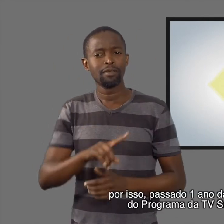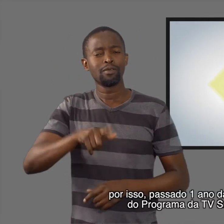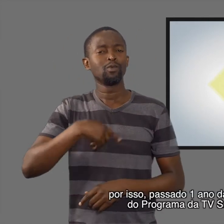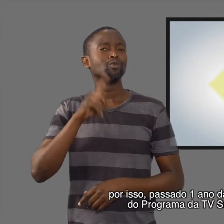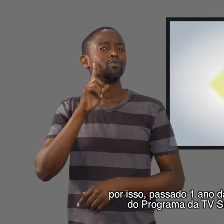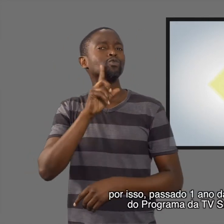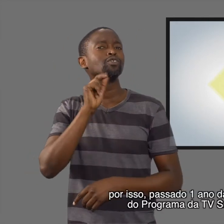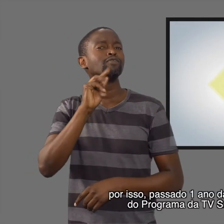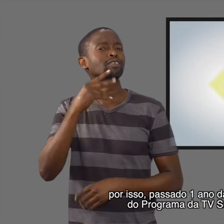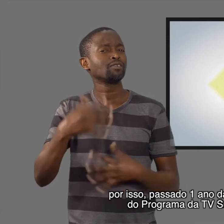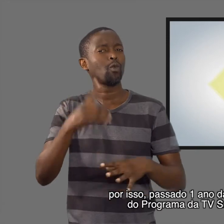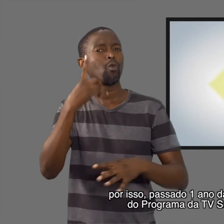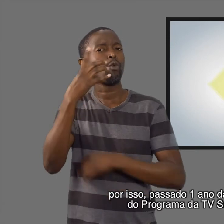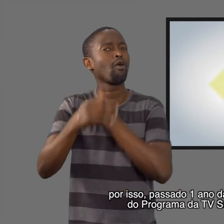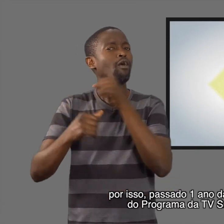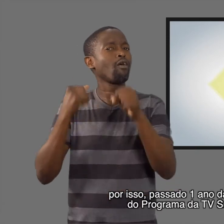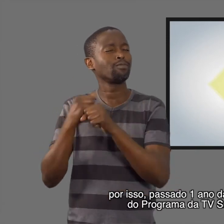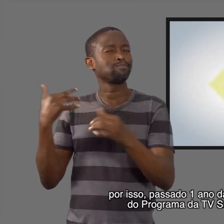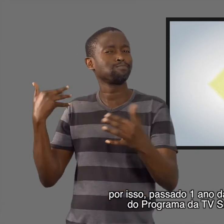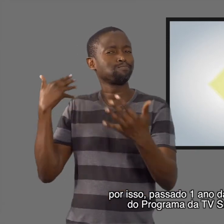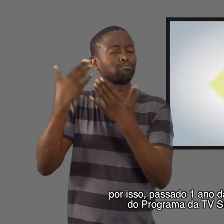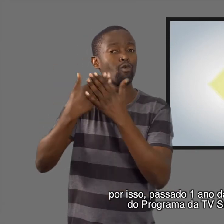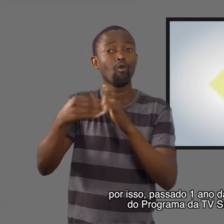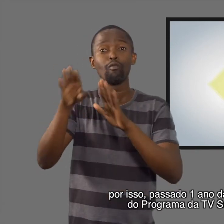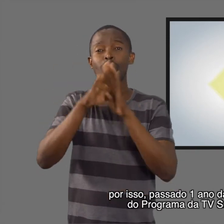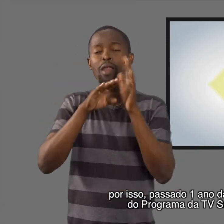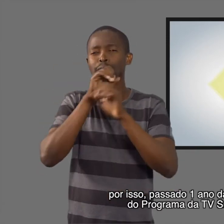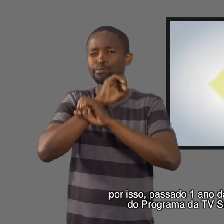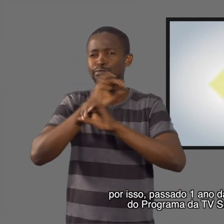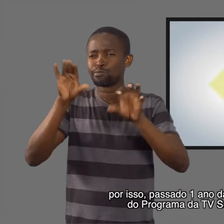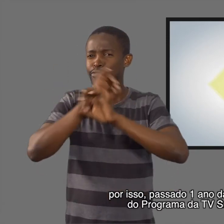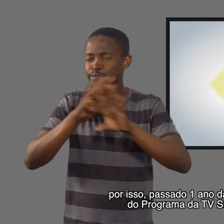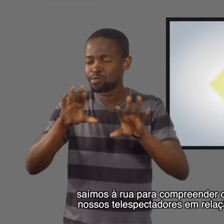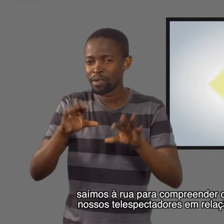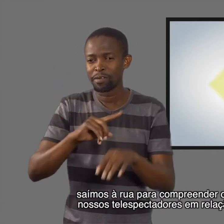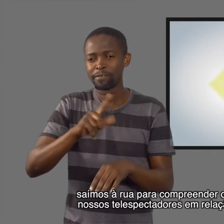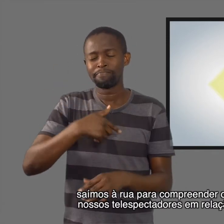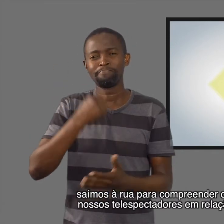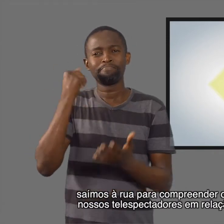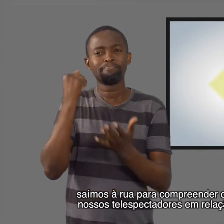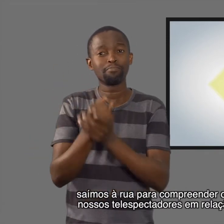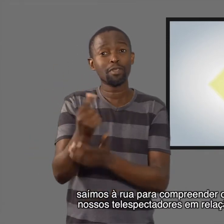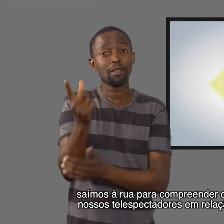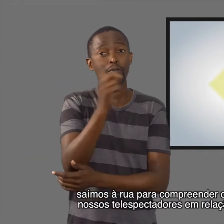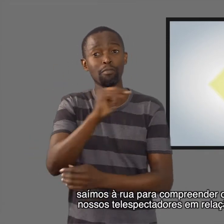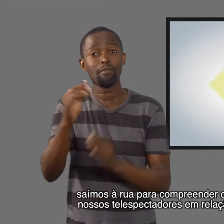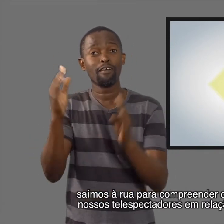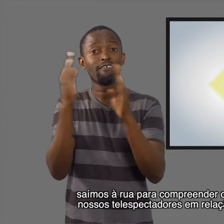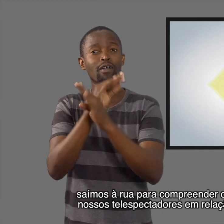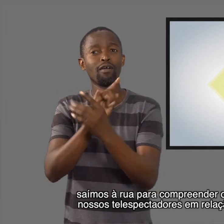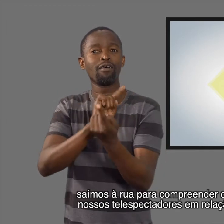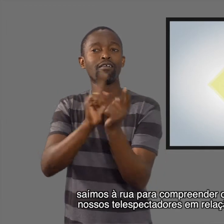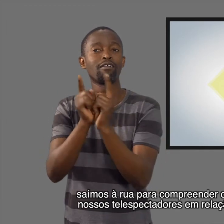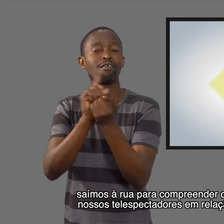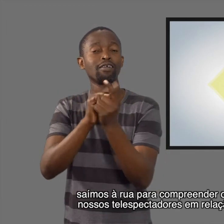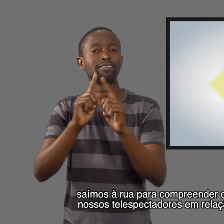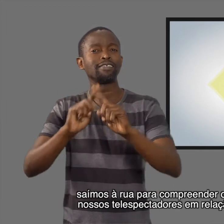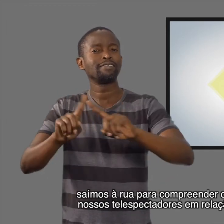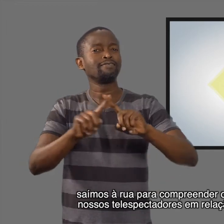Por isso, passado um ano da exibição do programa da TV Surdo, saímos à rua para compreender o